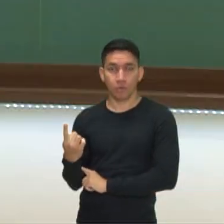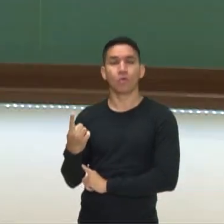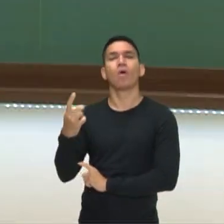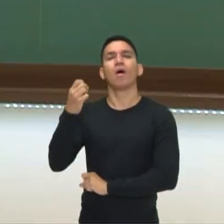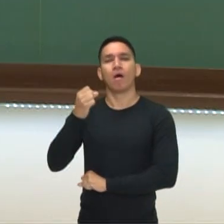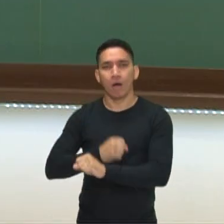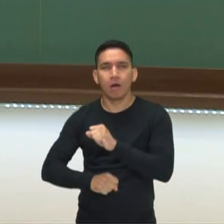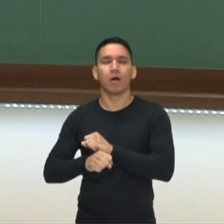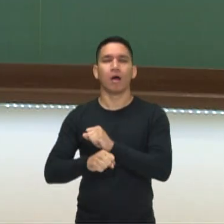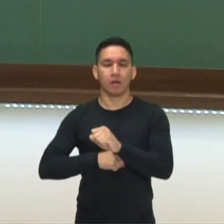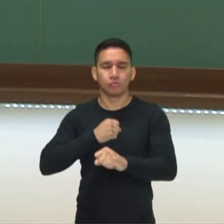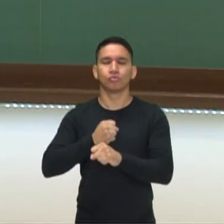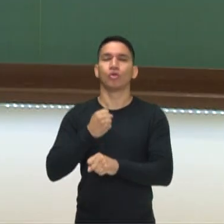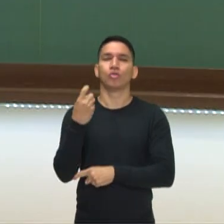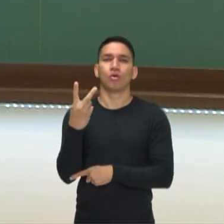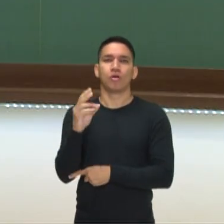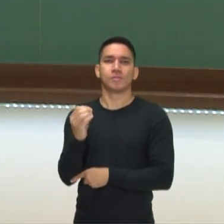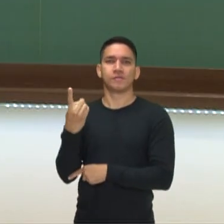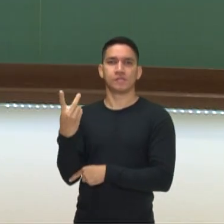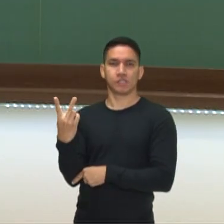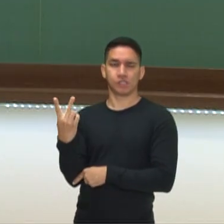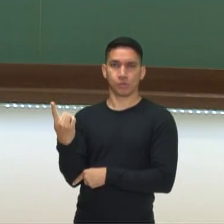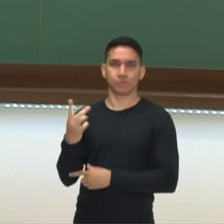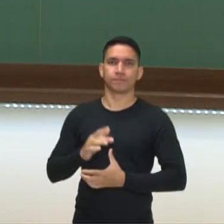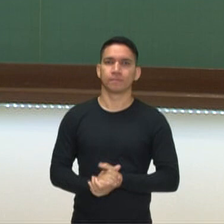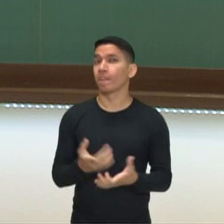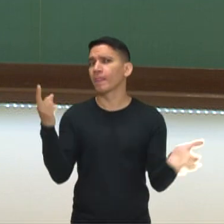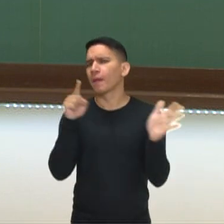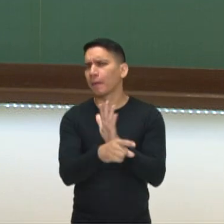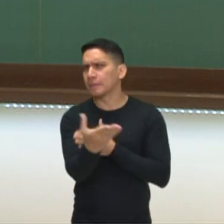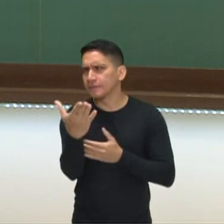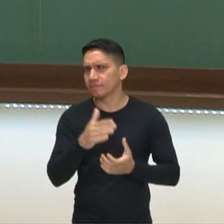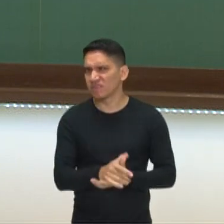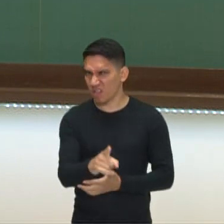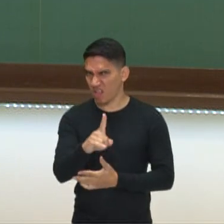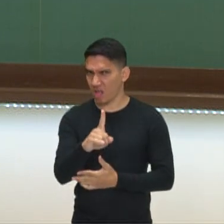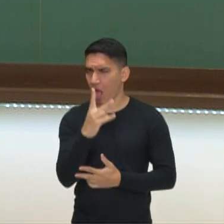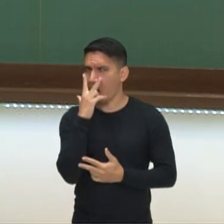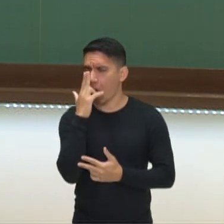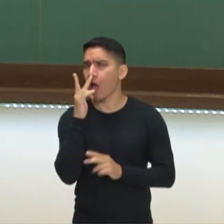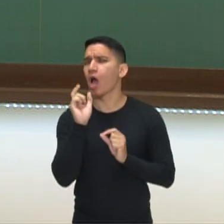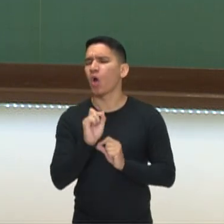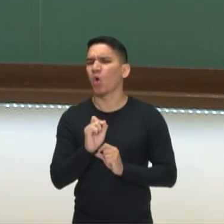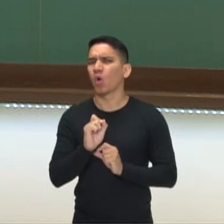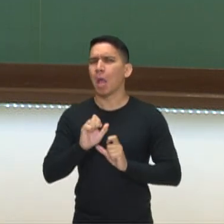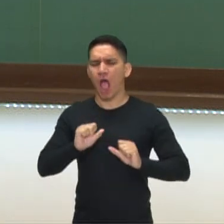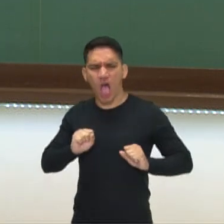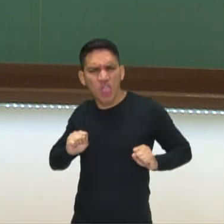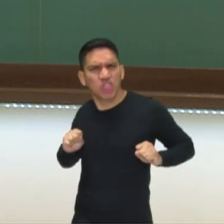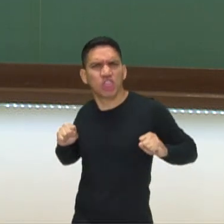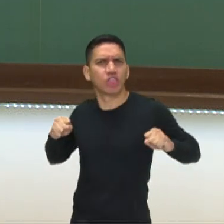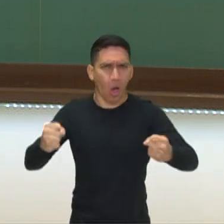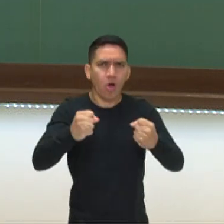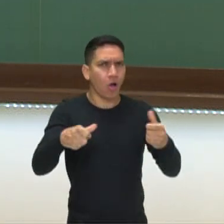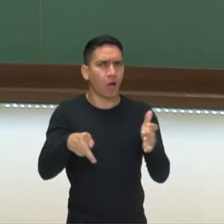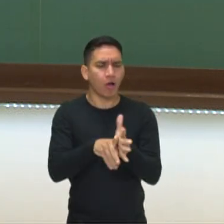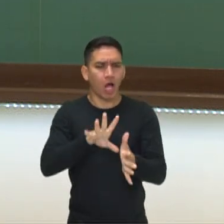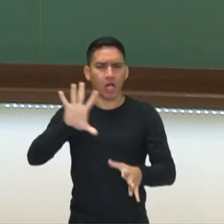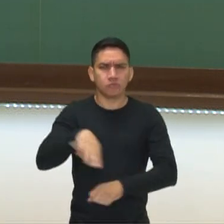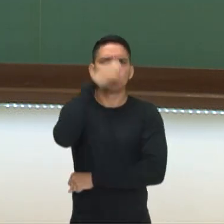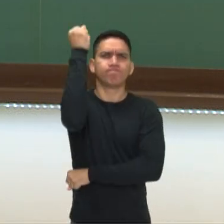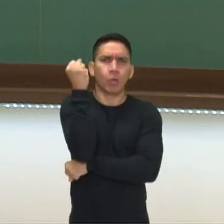2021. Então fica a pergunta para vocês. Você acha que essa luta pelo reconhecimento da terra dos